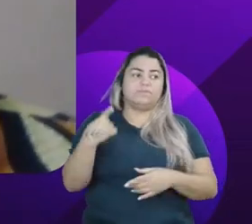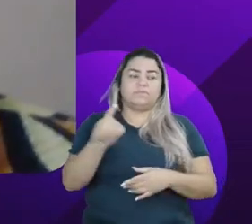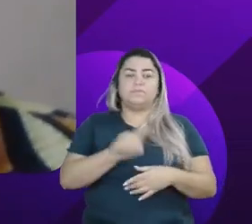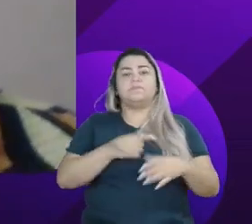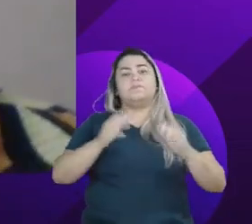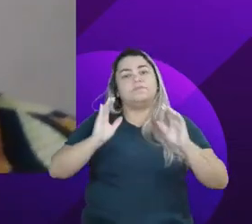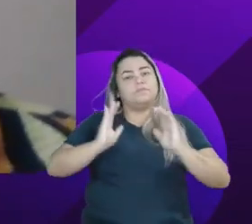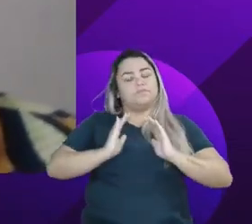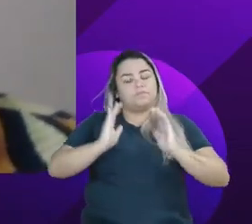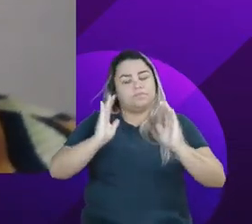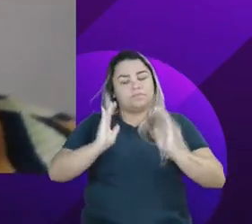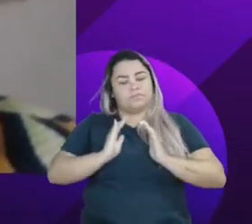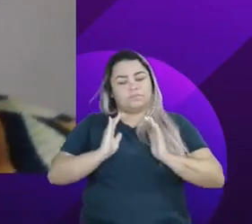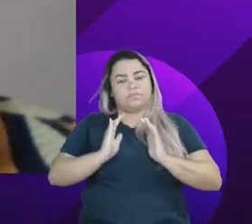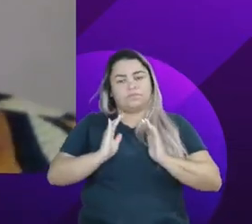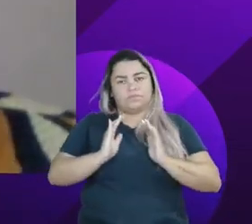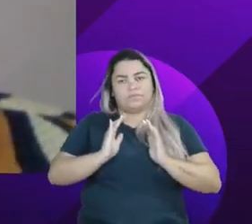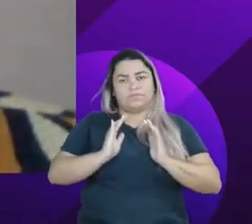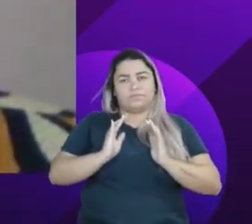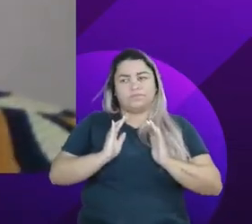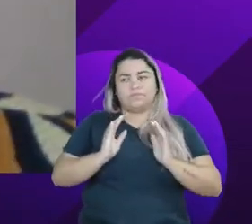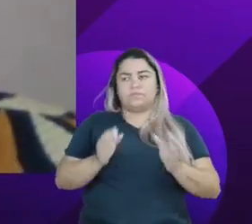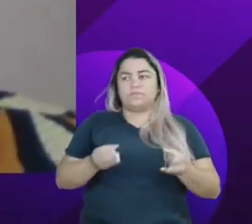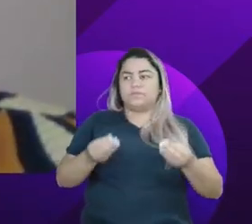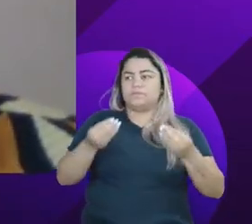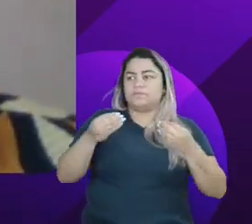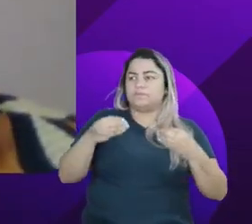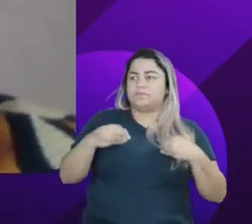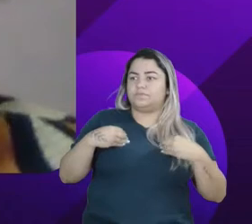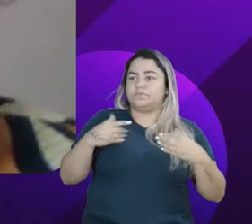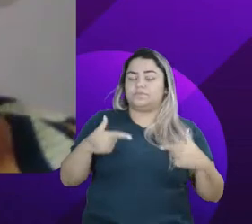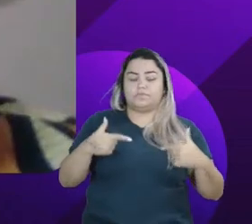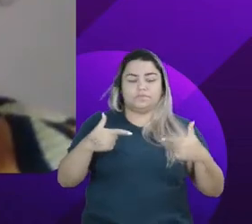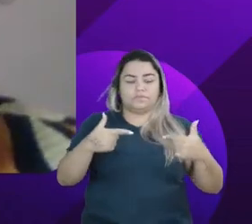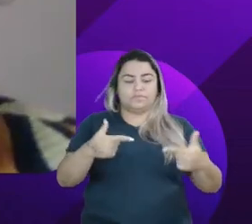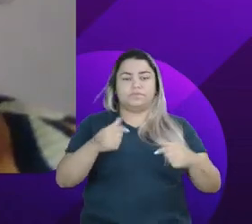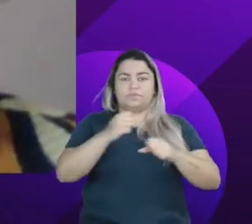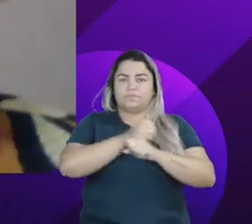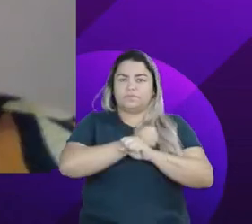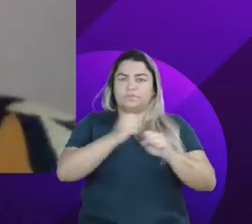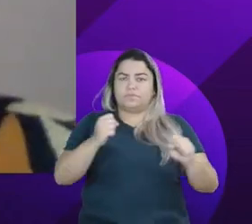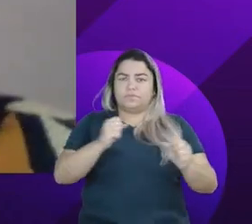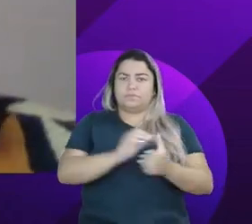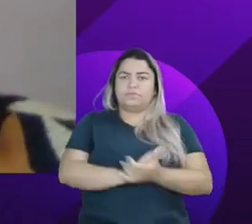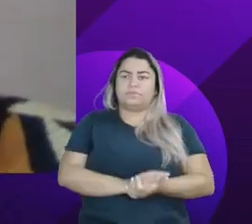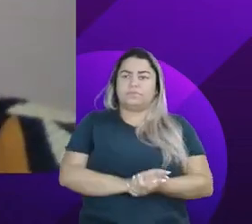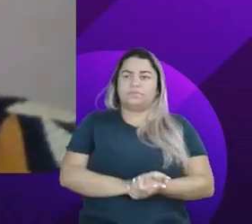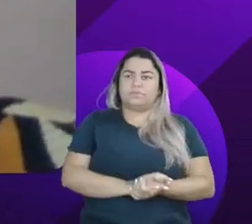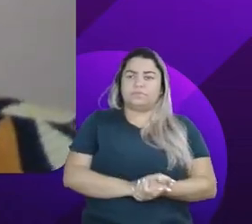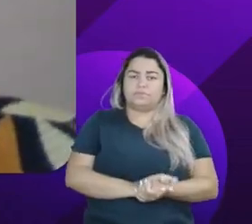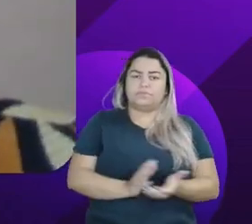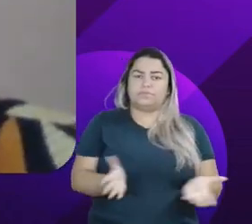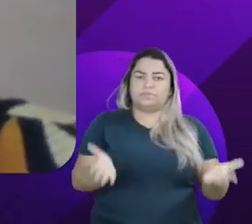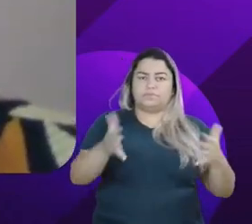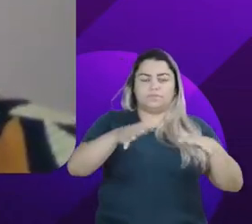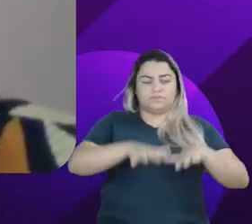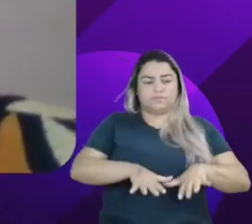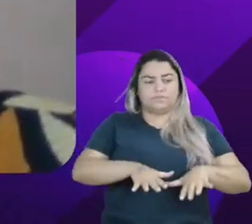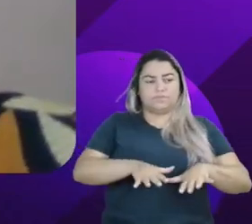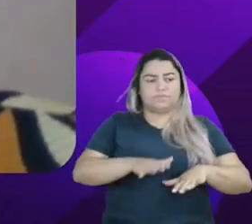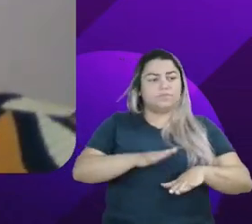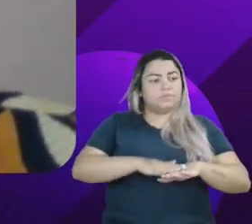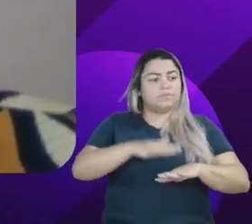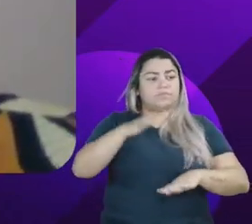riqueza, nos traz também desafios, desafios de possibilitar uma inclusão cada vez